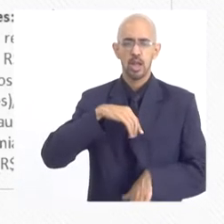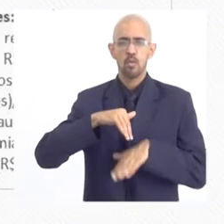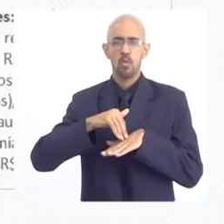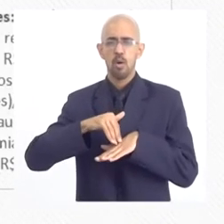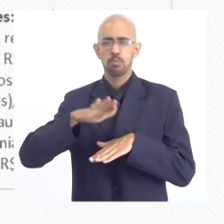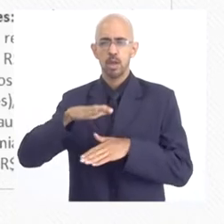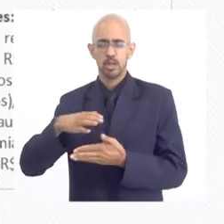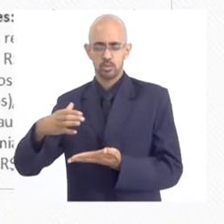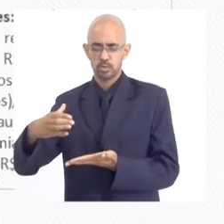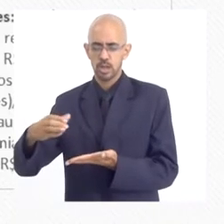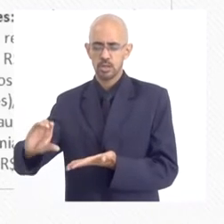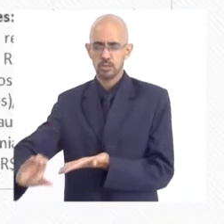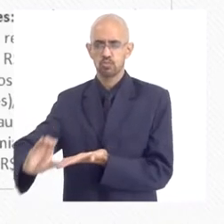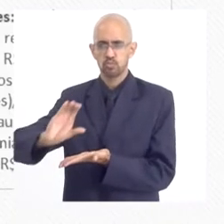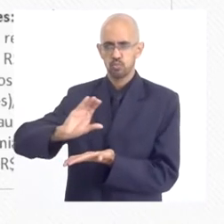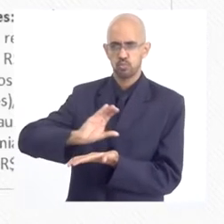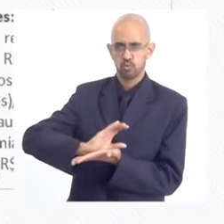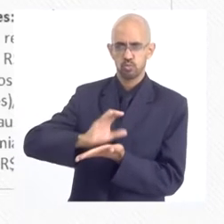tributárias de